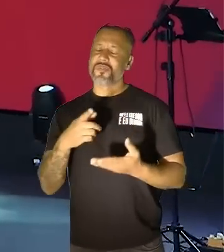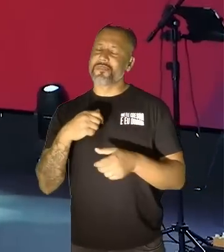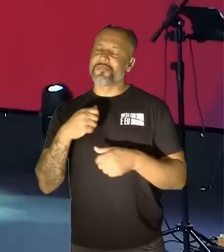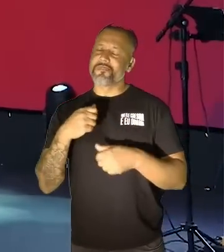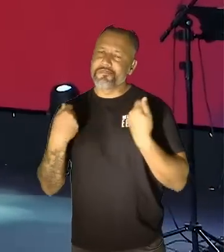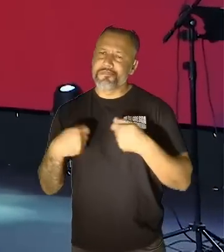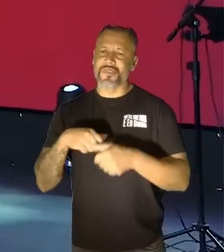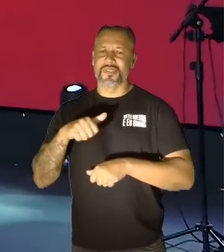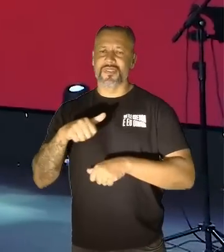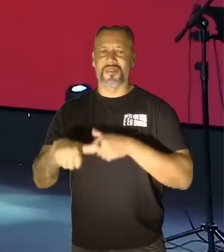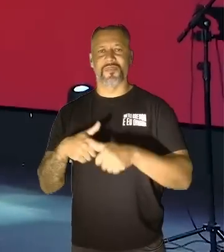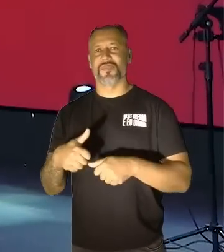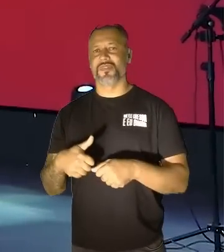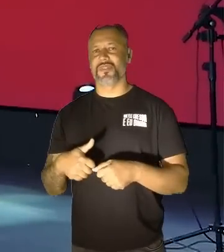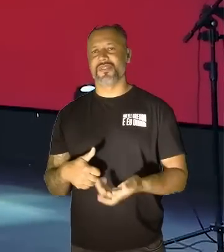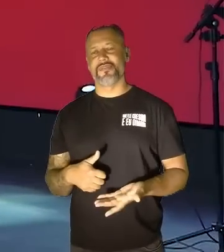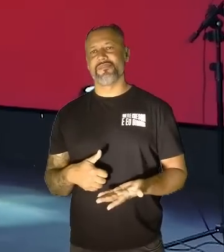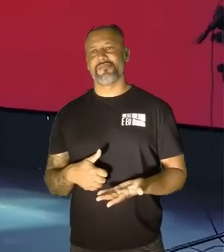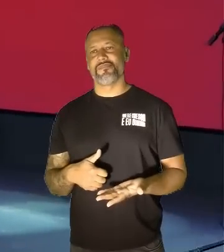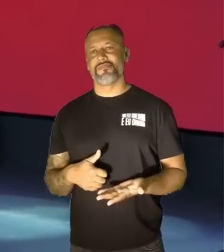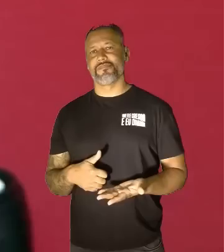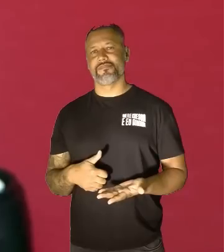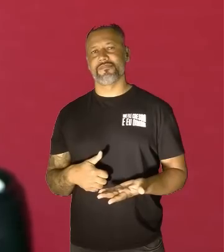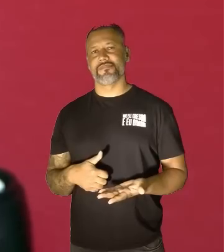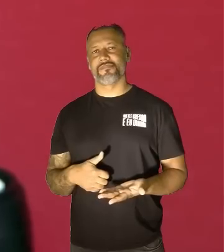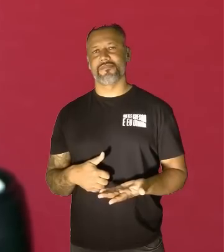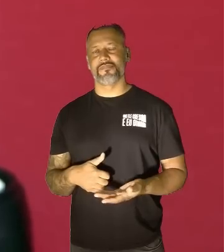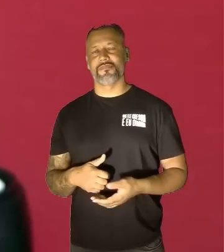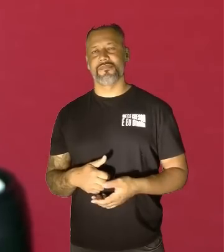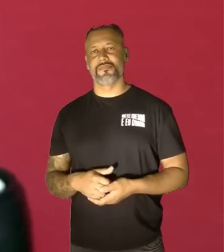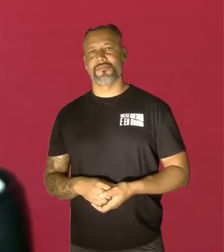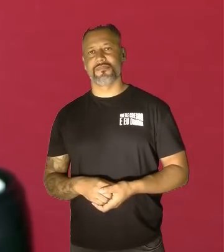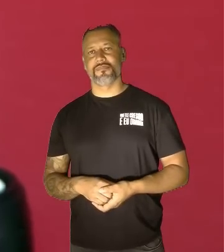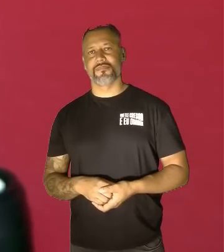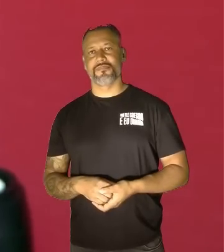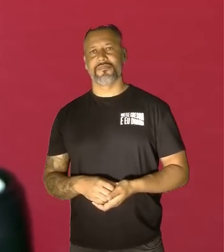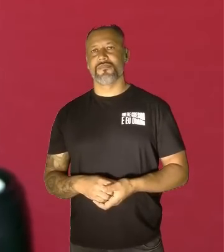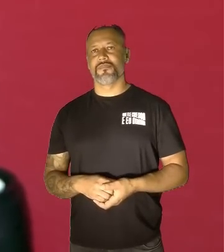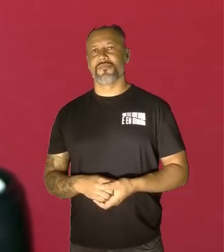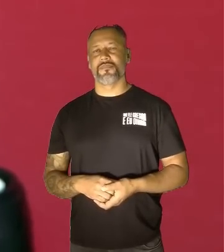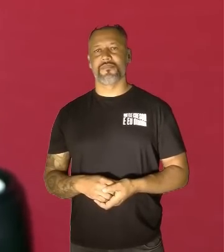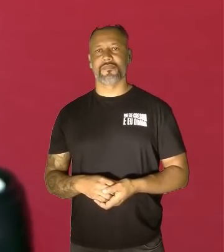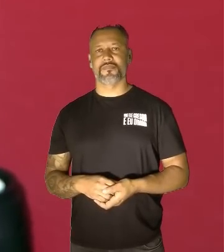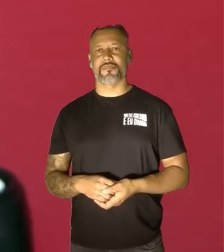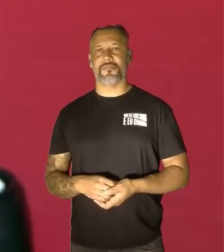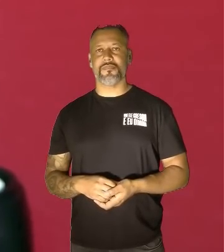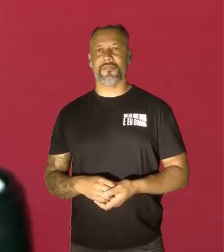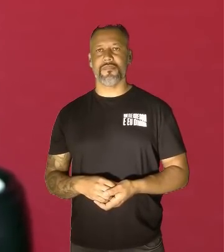Tem um jeito de viver, de lidar com o dinheiro, que vai ser diferente. Por quê? Porque eu estou crescendo.